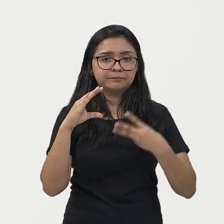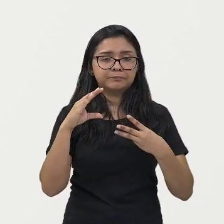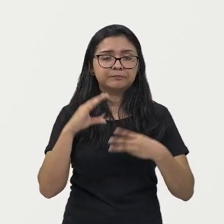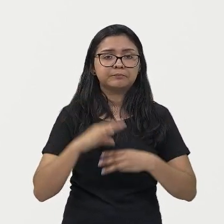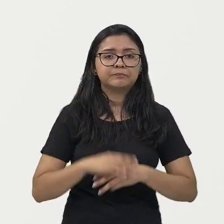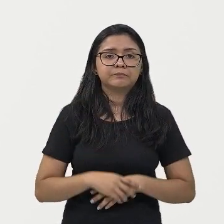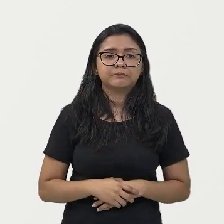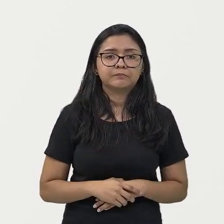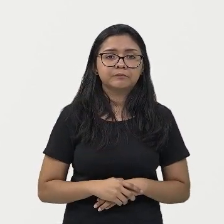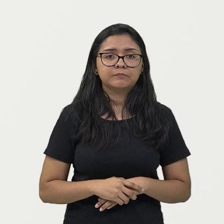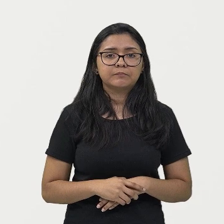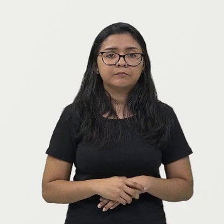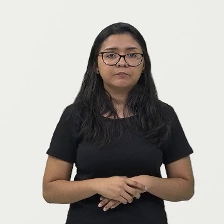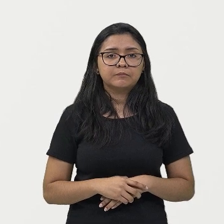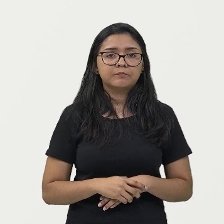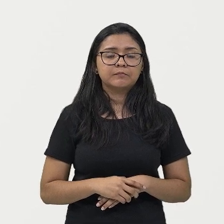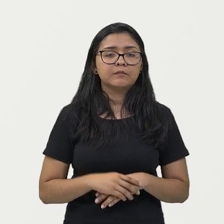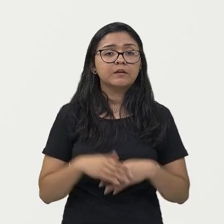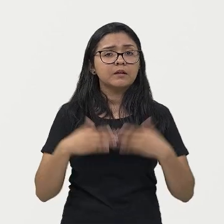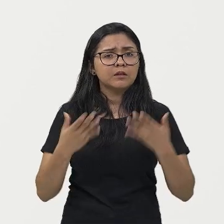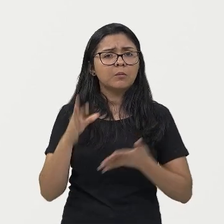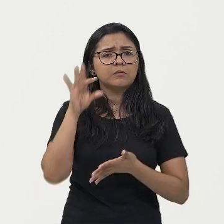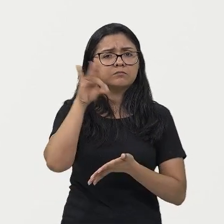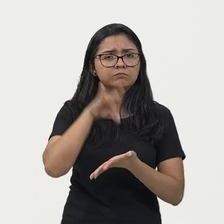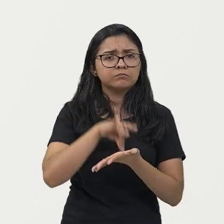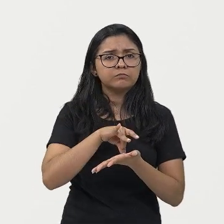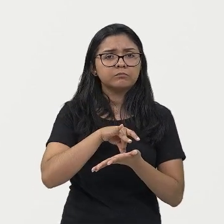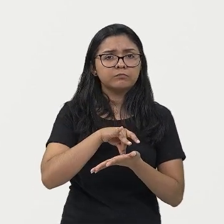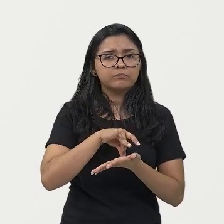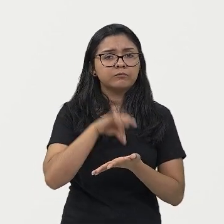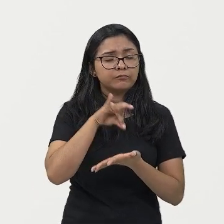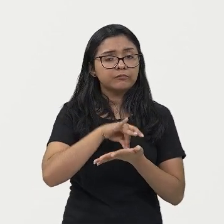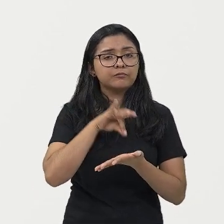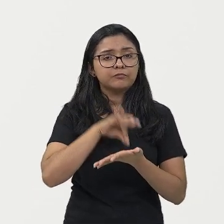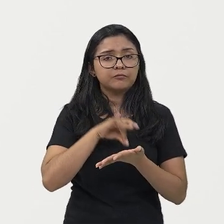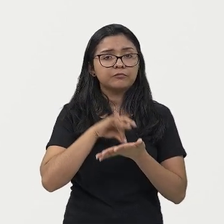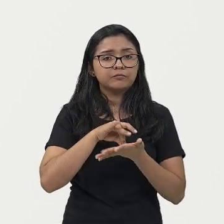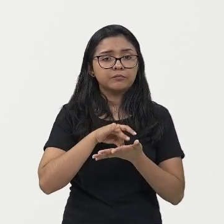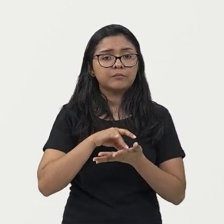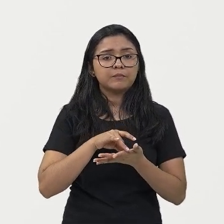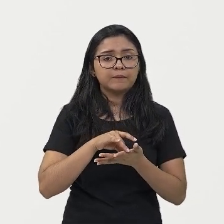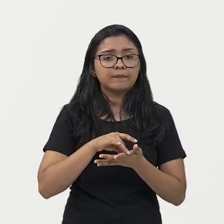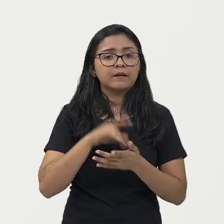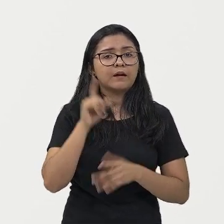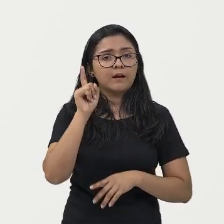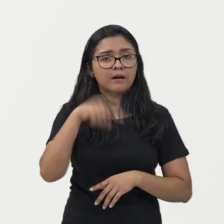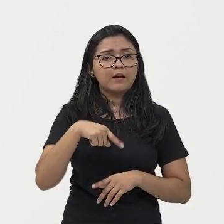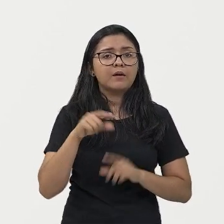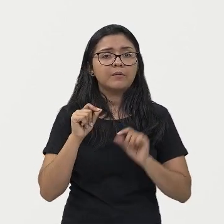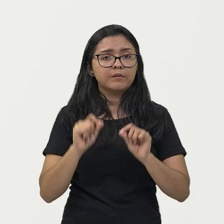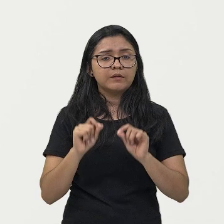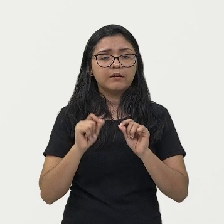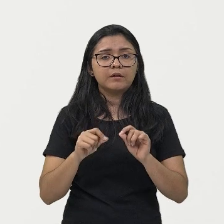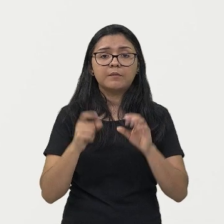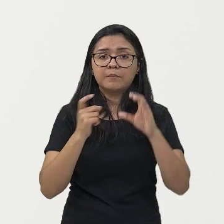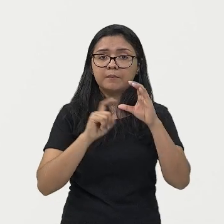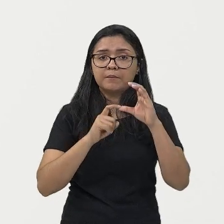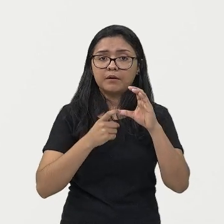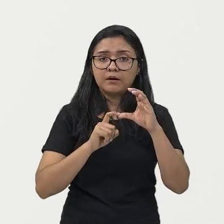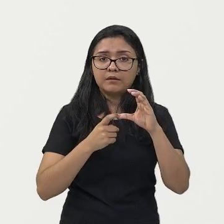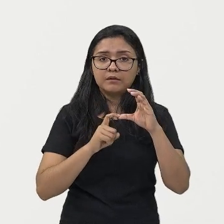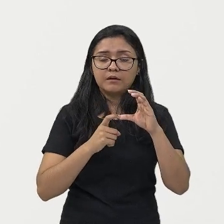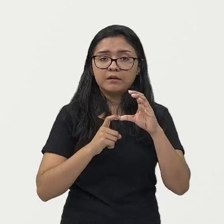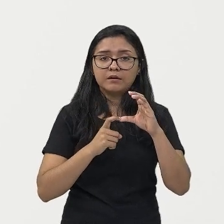terciários. Então, eu posso afirmar, viu, gente? Afirmar que aqui eu tenho